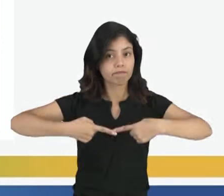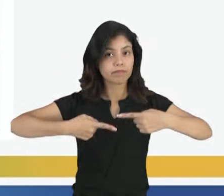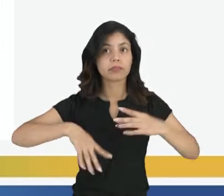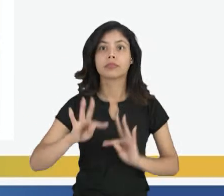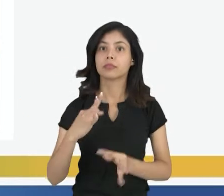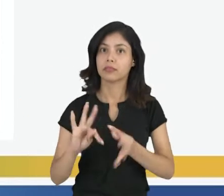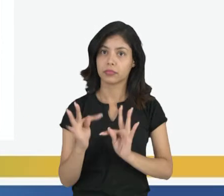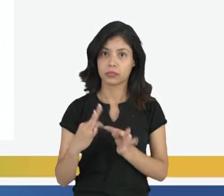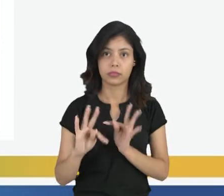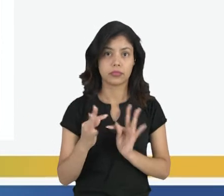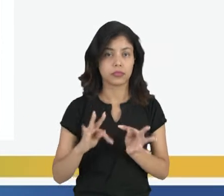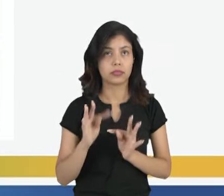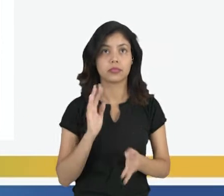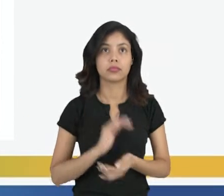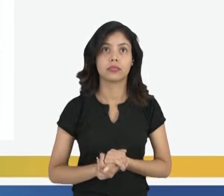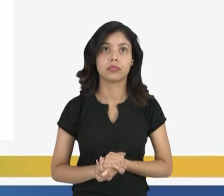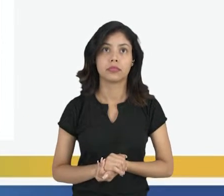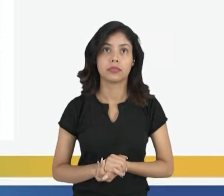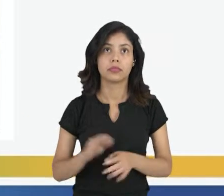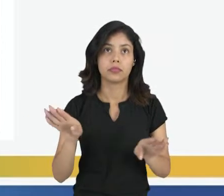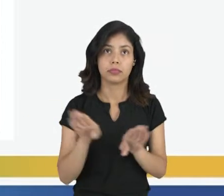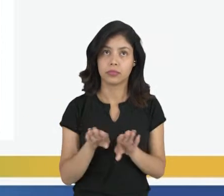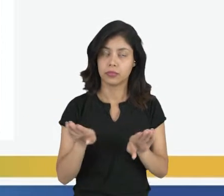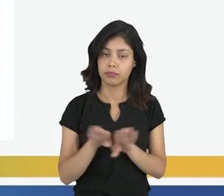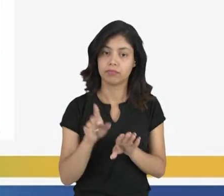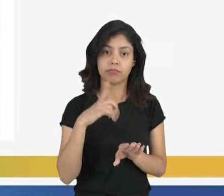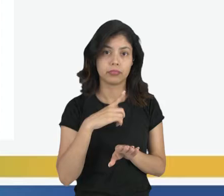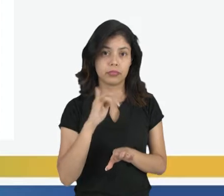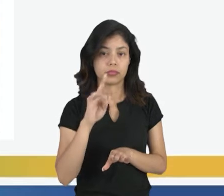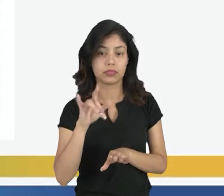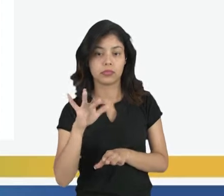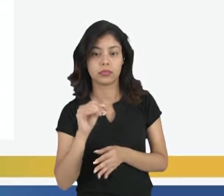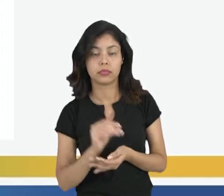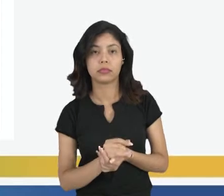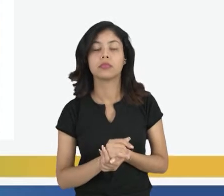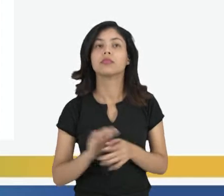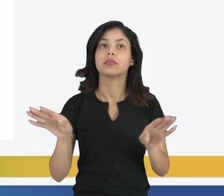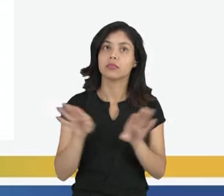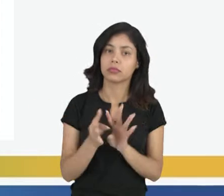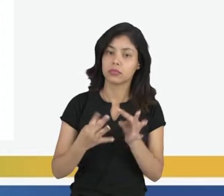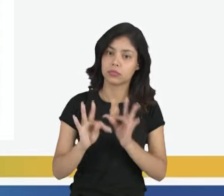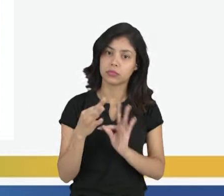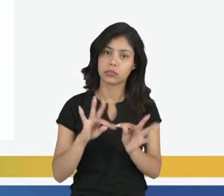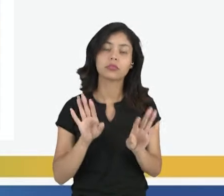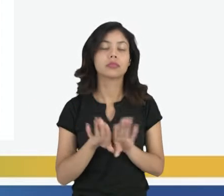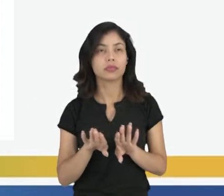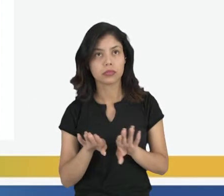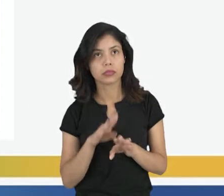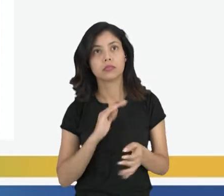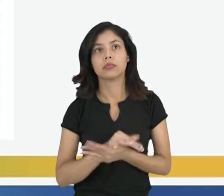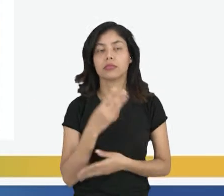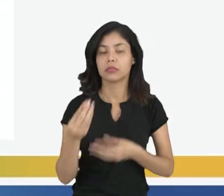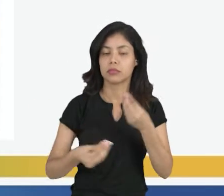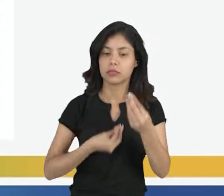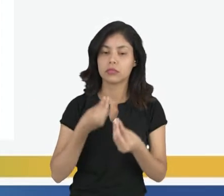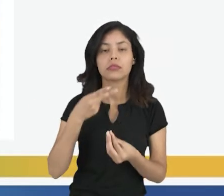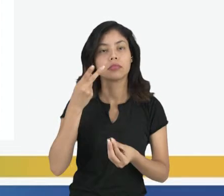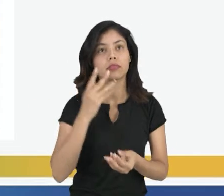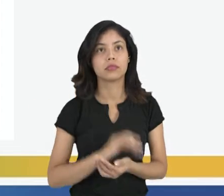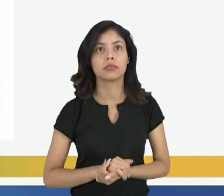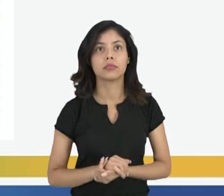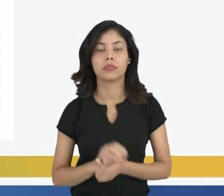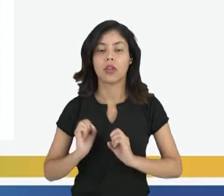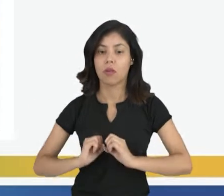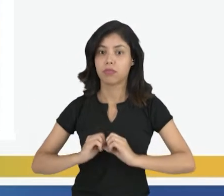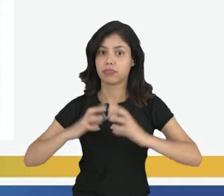né, disputa ideológica, mas também a gente tem aí uma disputa tecnológica. como a gente viu, o lançamento